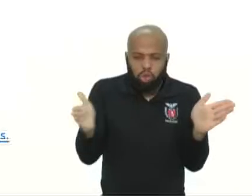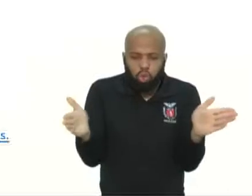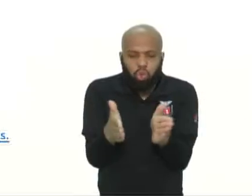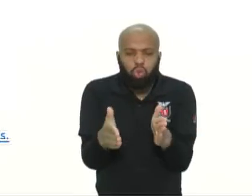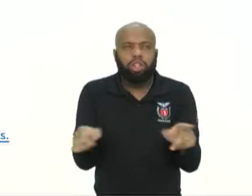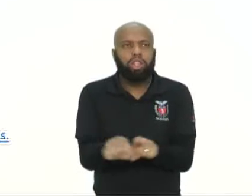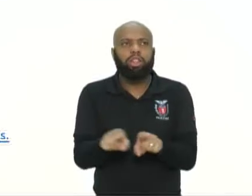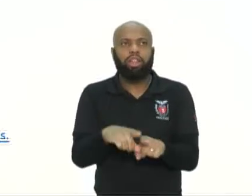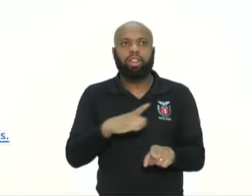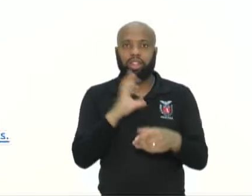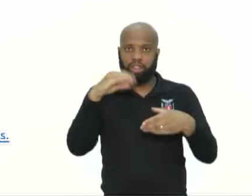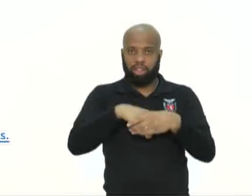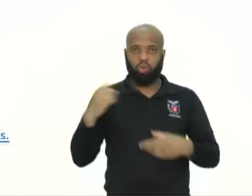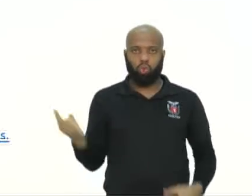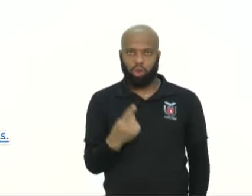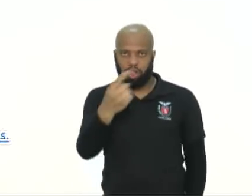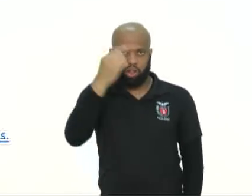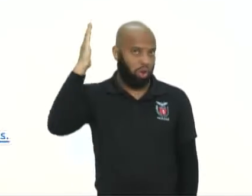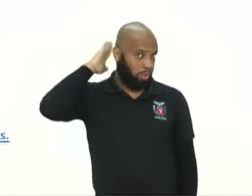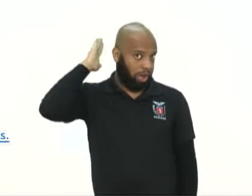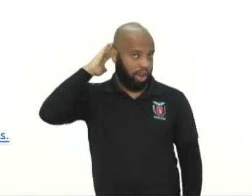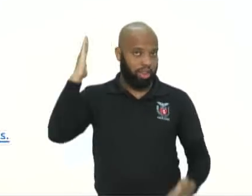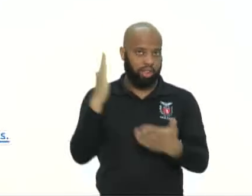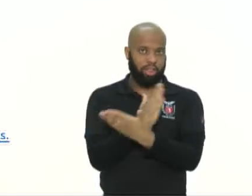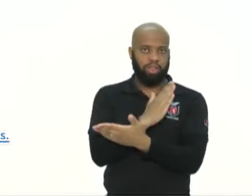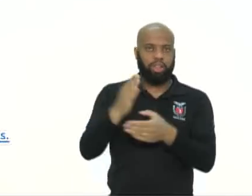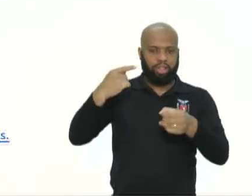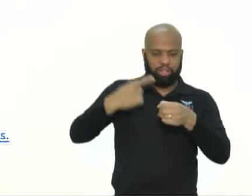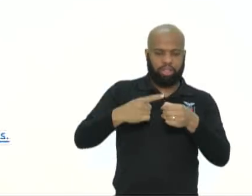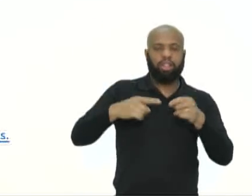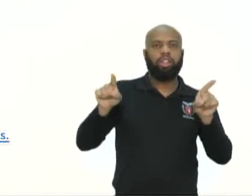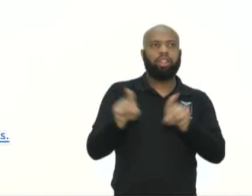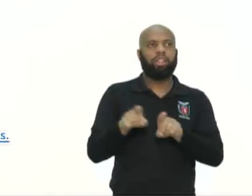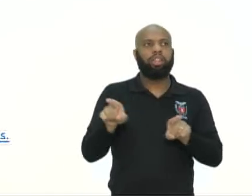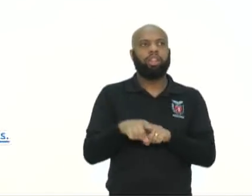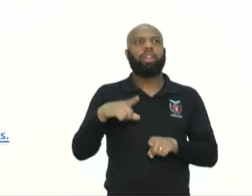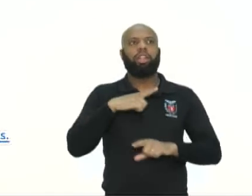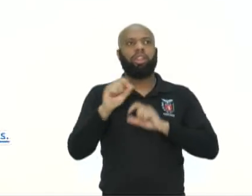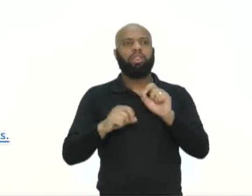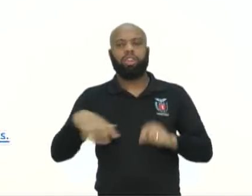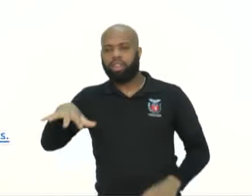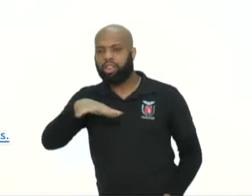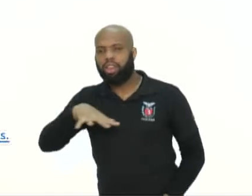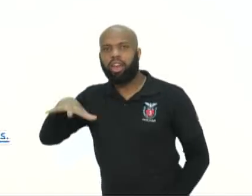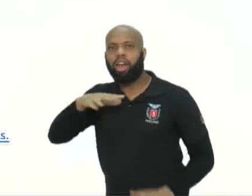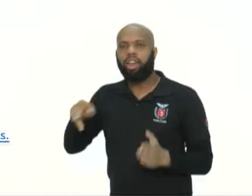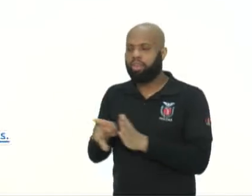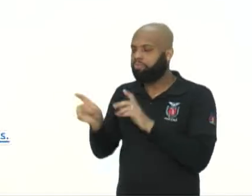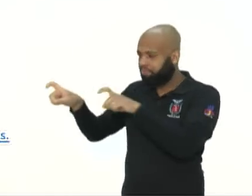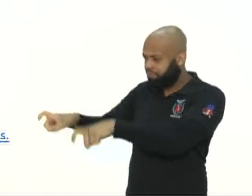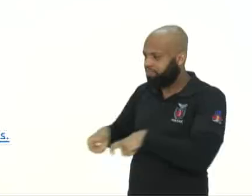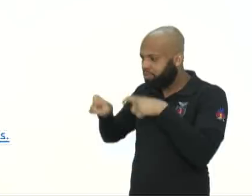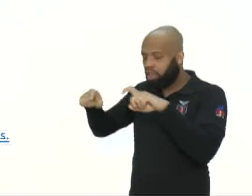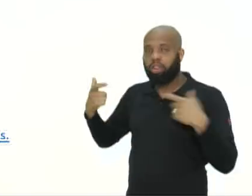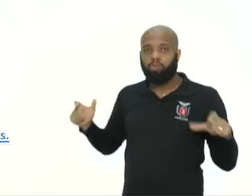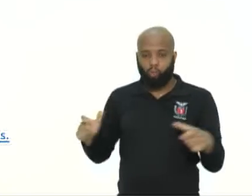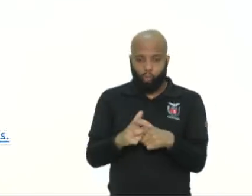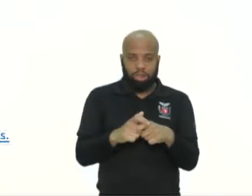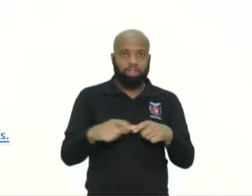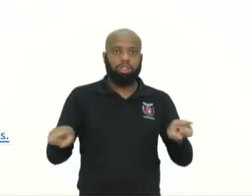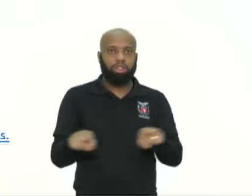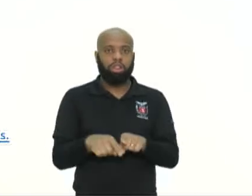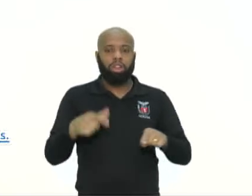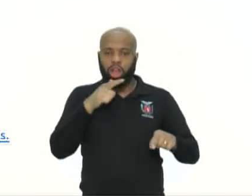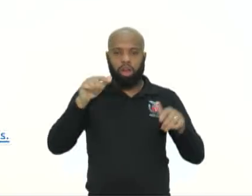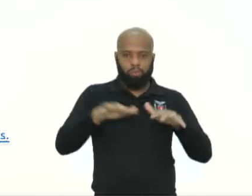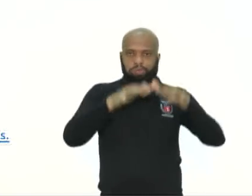importantes áreas do interior do Pará, algumas cidades ali, áreas de agricultura de pequeno porte inundadas